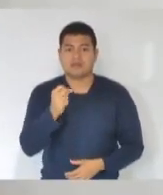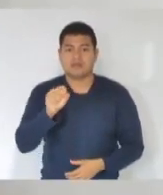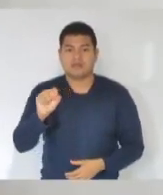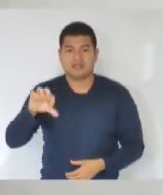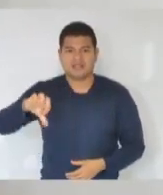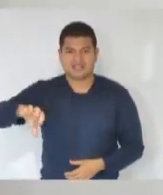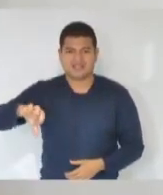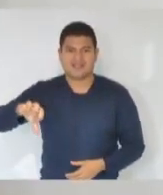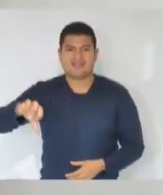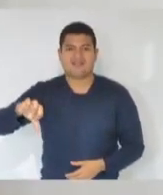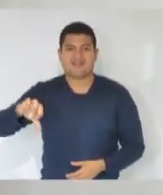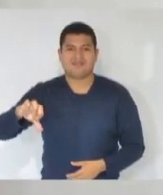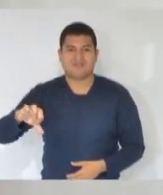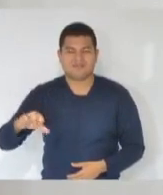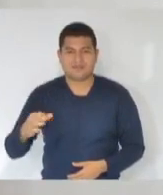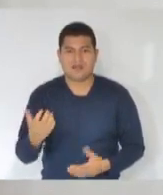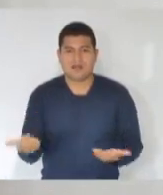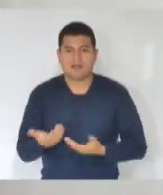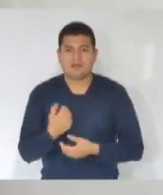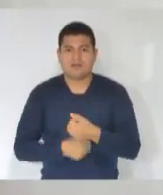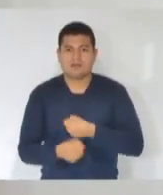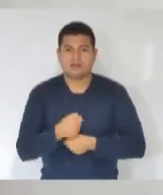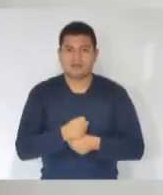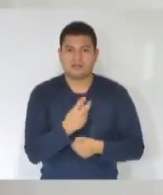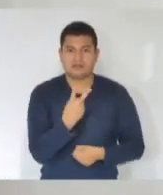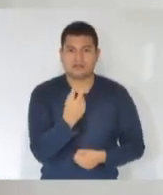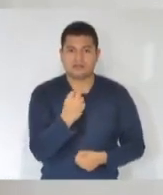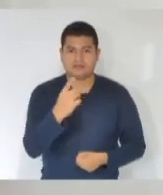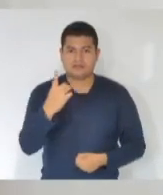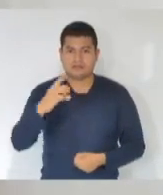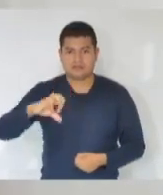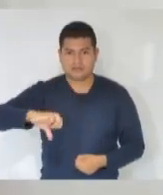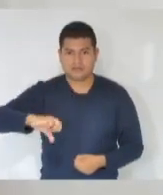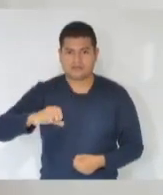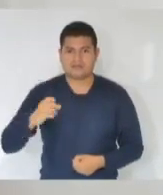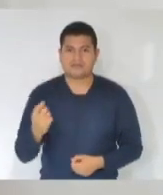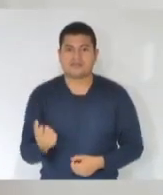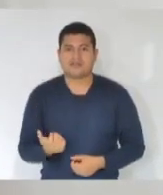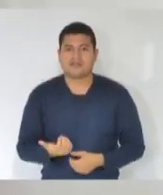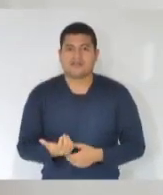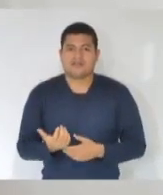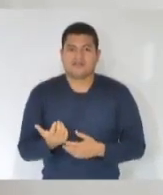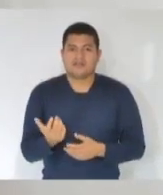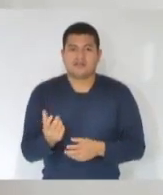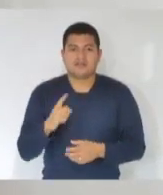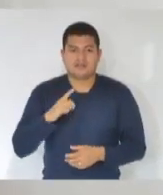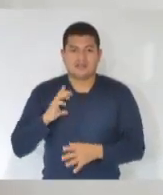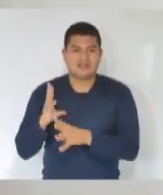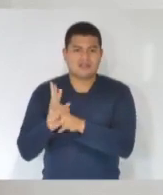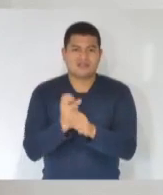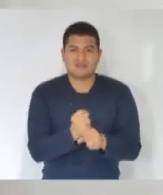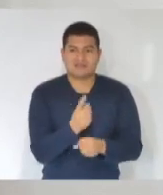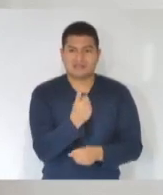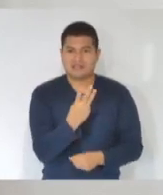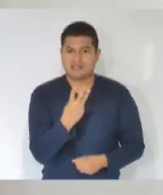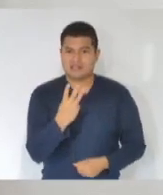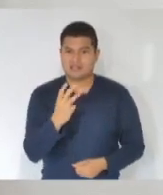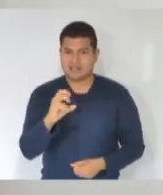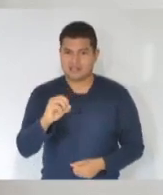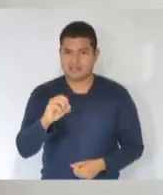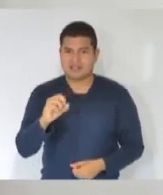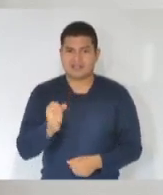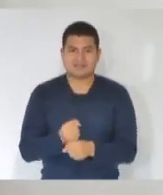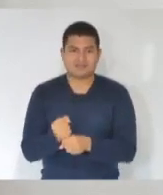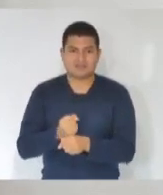1889, que agora, em 2009, completa 130 anos, educandário de Blumenau. Estudei minha vida inteira lá,